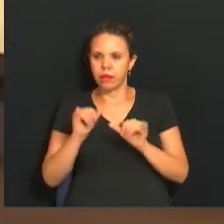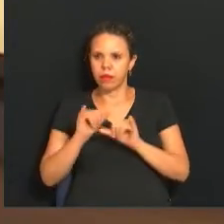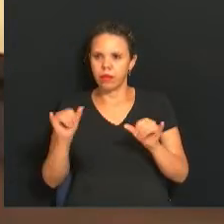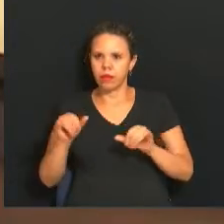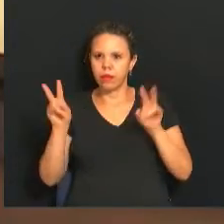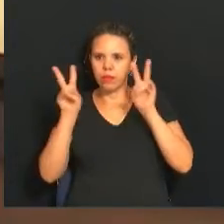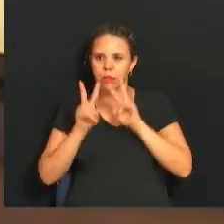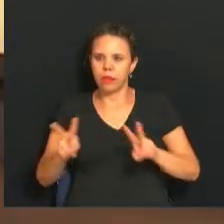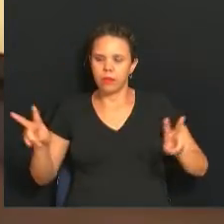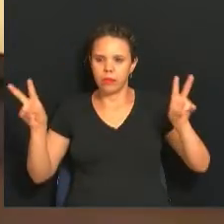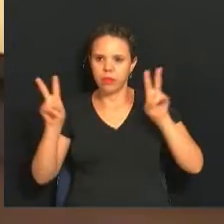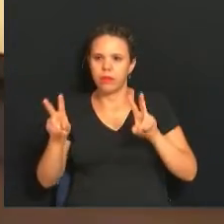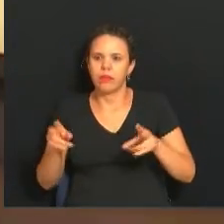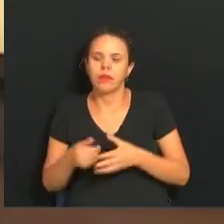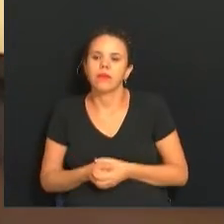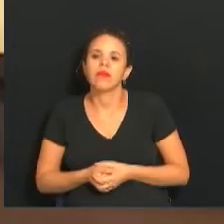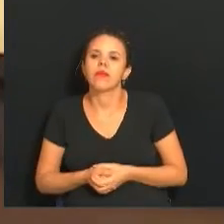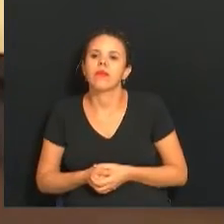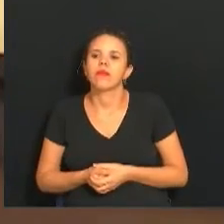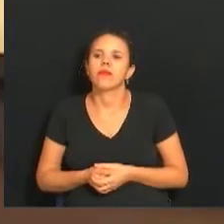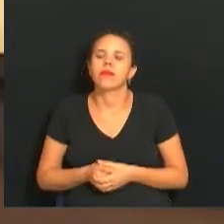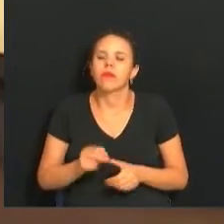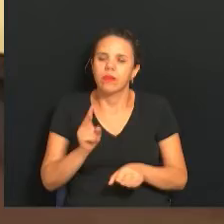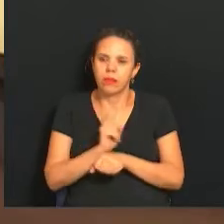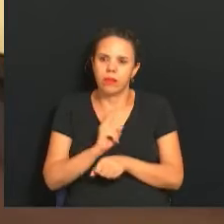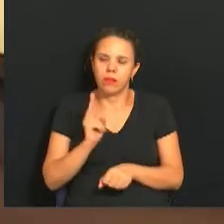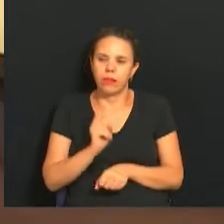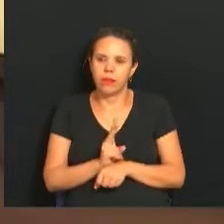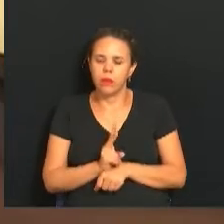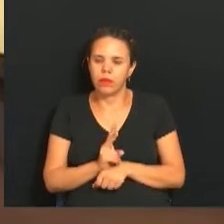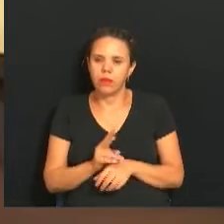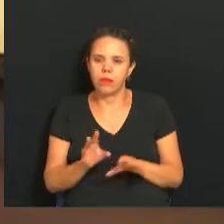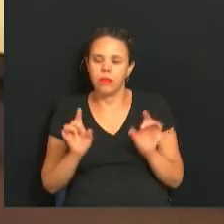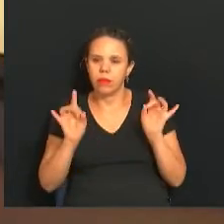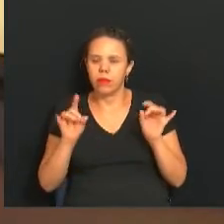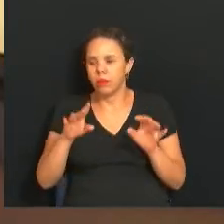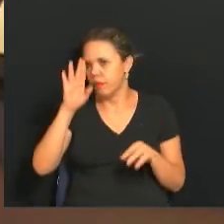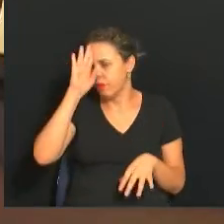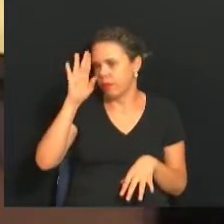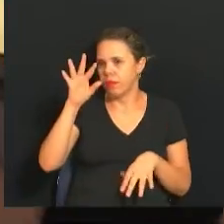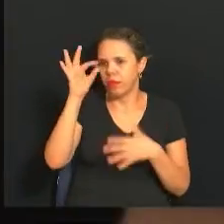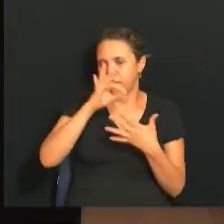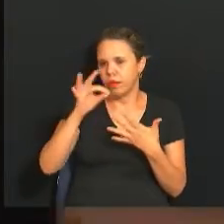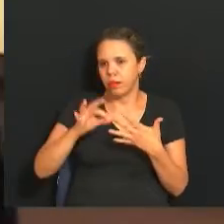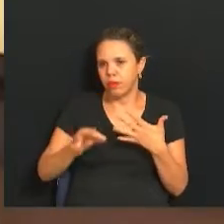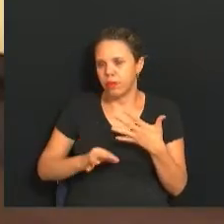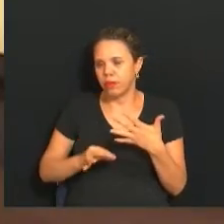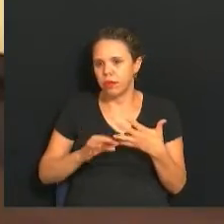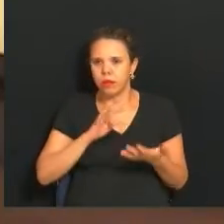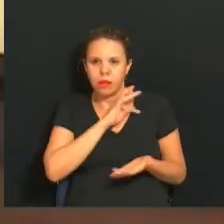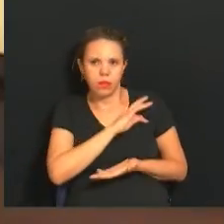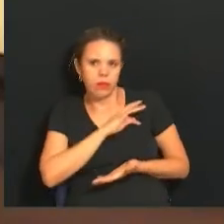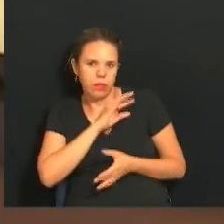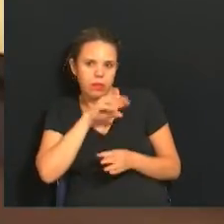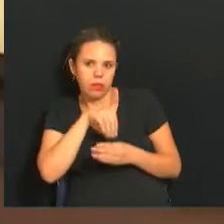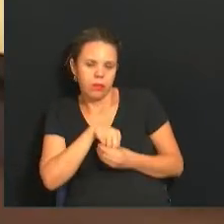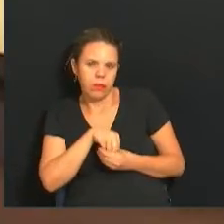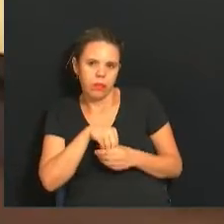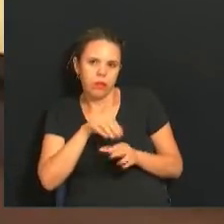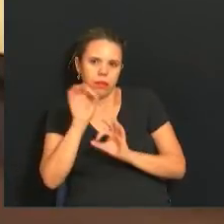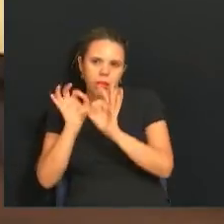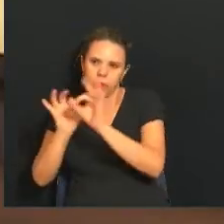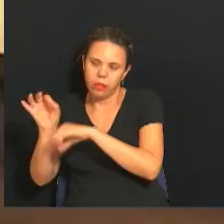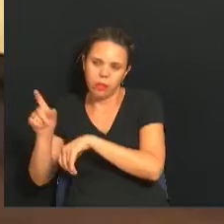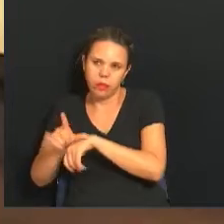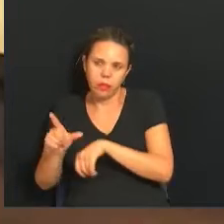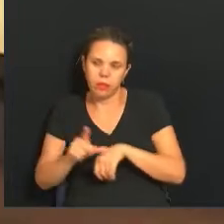visual merchandising, que é o que cuida dos looks, principalmente, e do conceito interno de arrumação de loja. É